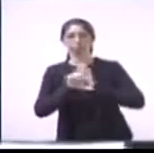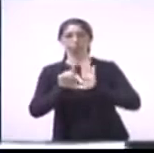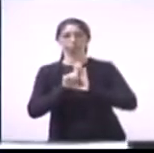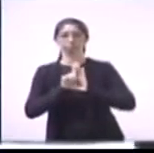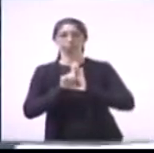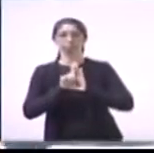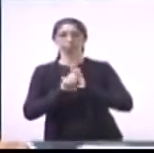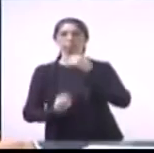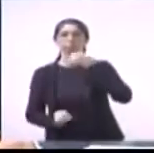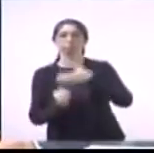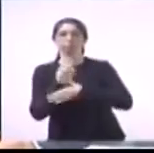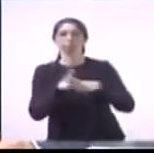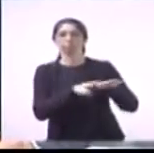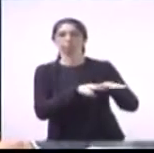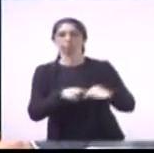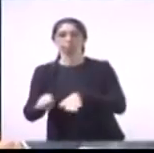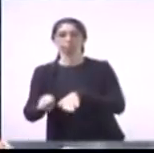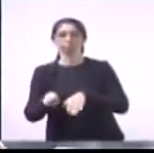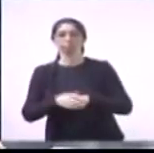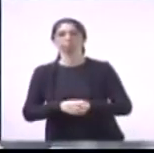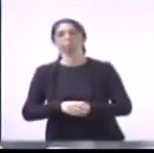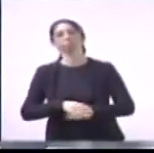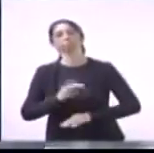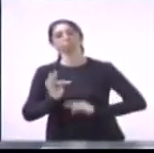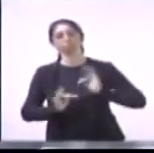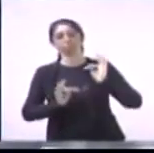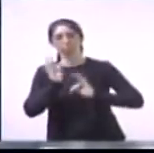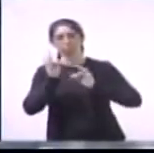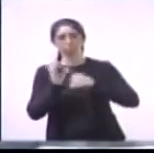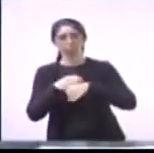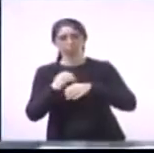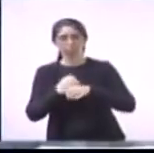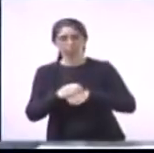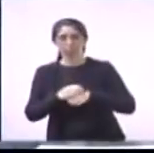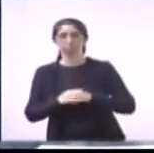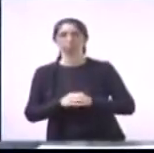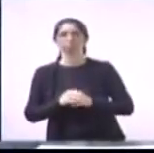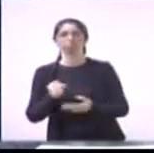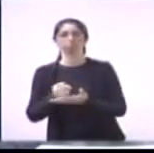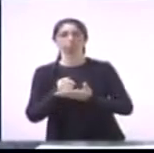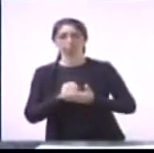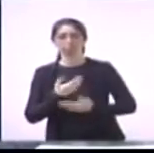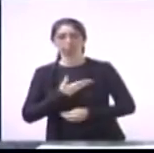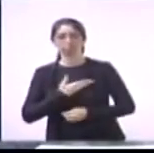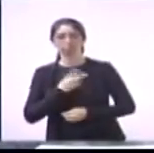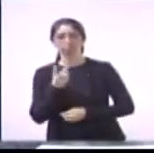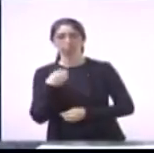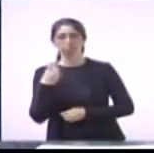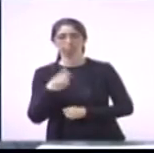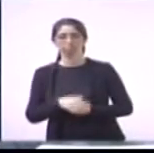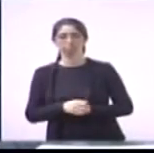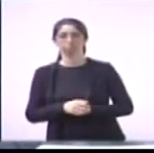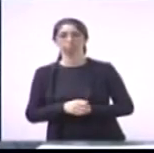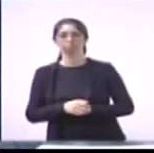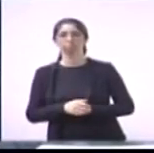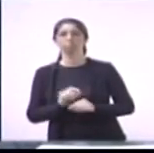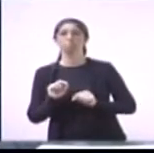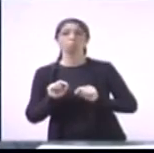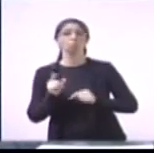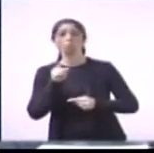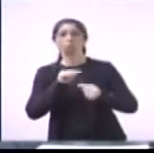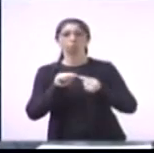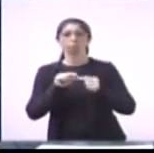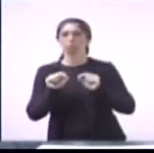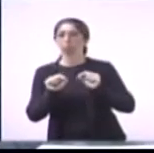de lei que cria a Semana Municipal da Ciência e Tecnologia. Peço apoio dos colegas vereadores. A intenção